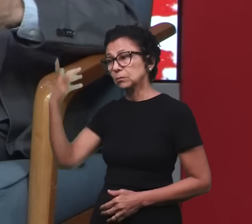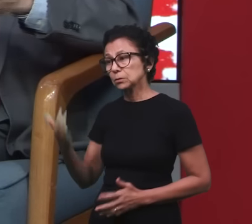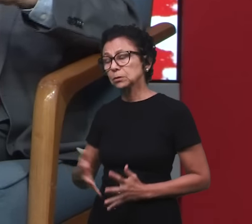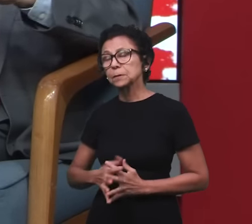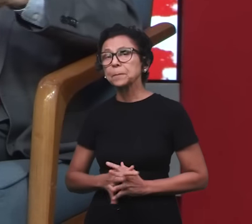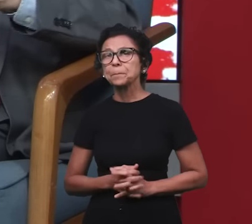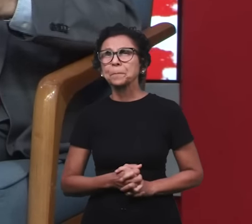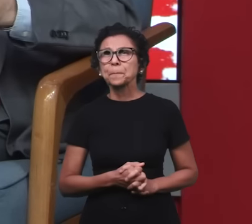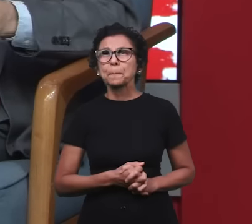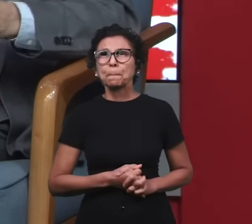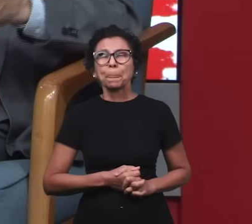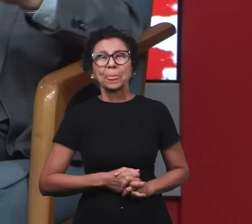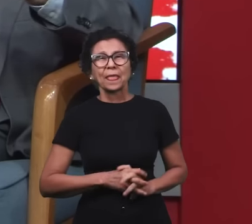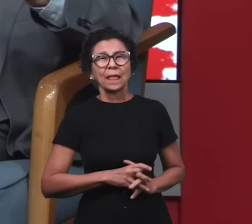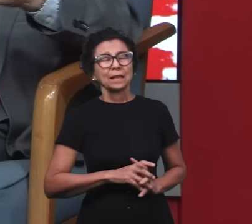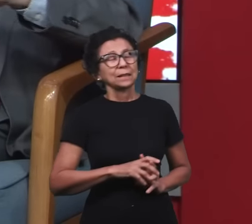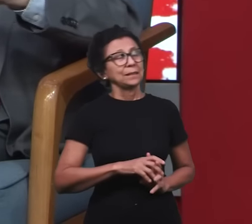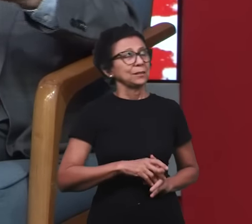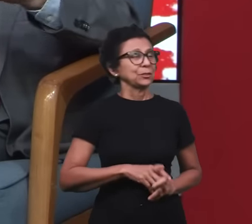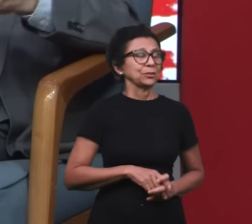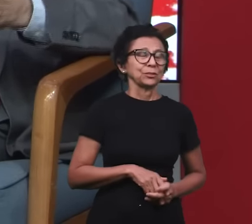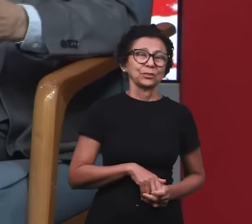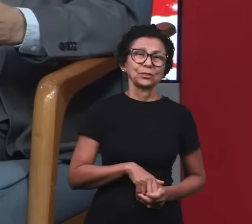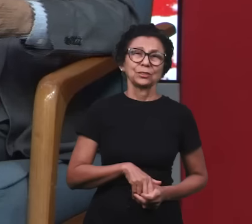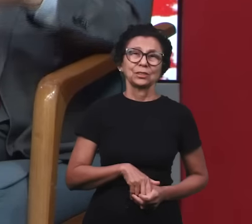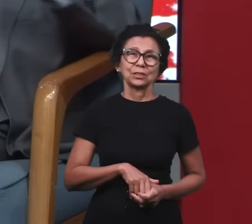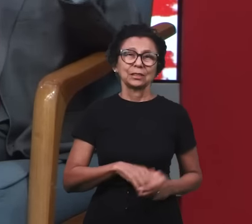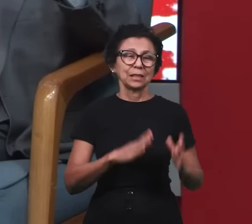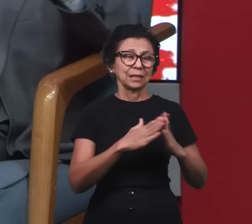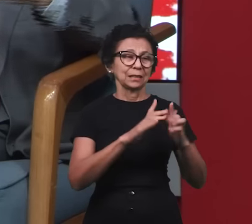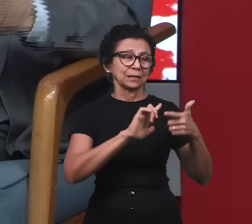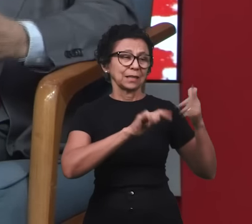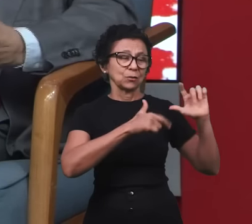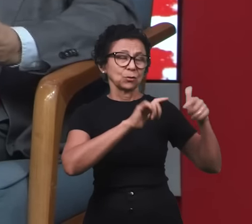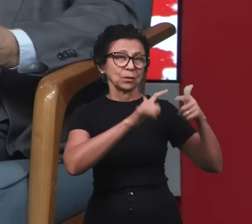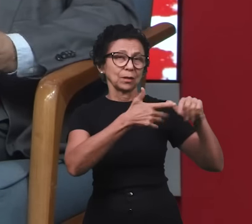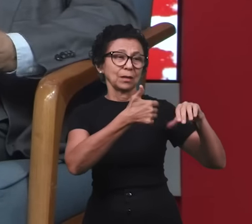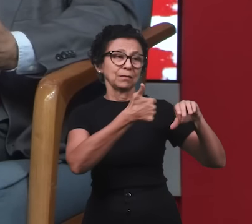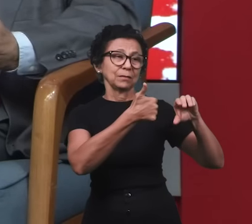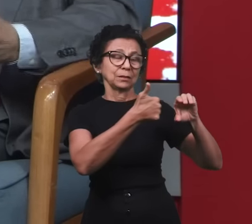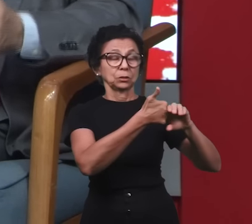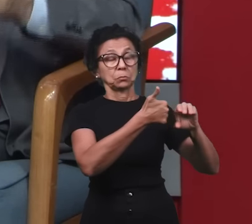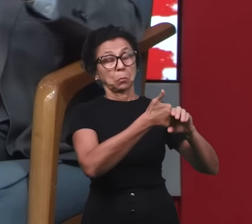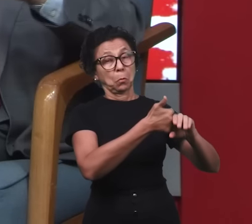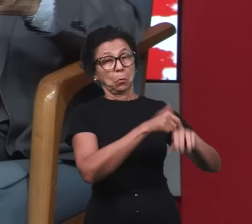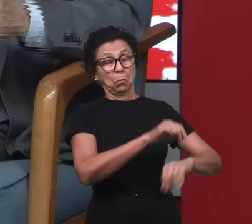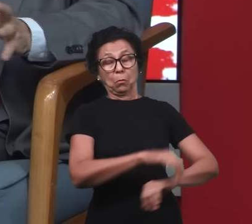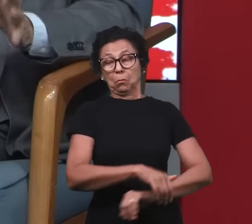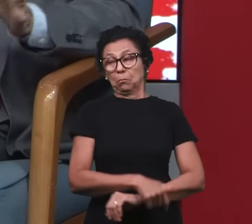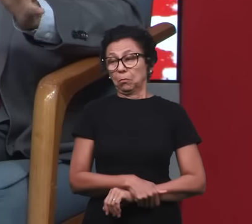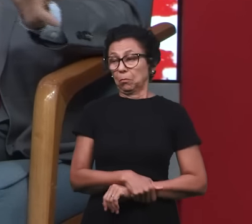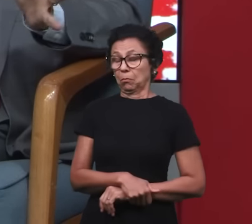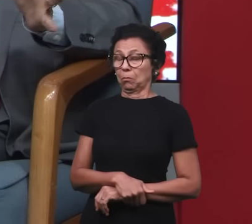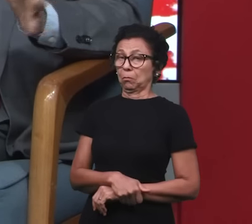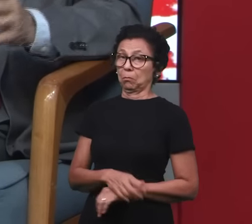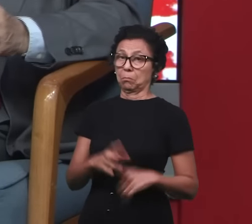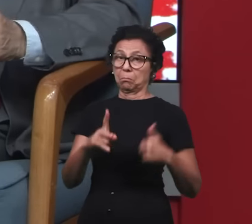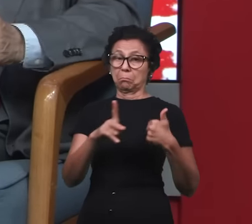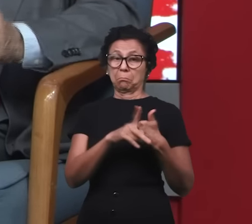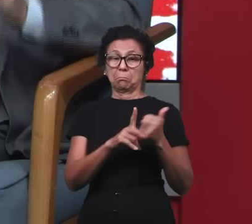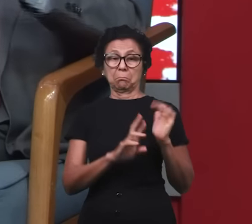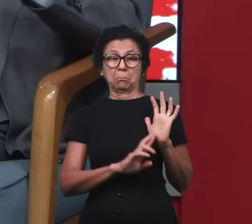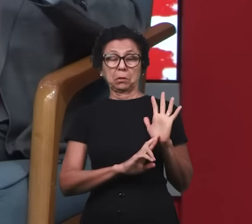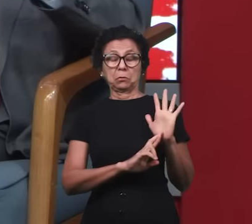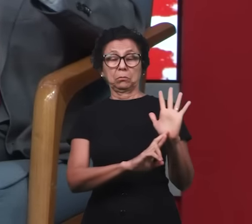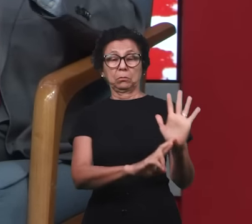O cristianismo que se veio depois disso começou a dizer que Pedro era a tal representante, era o mais... Não tem nada disso.